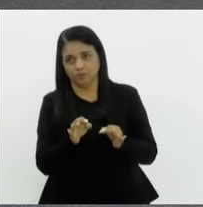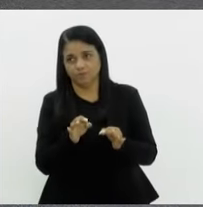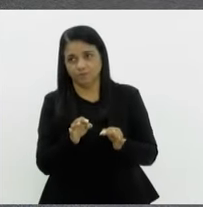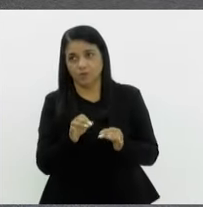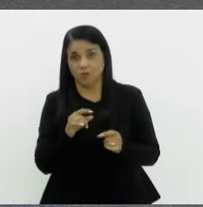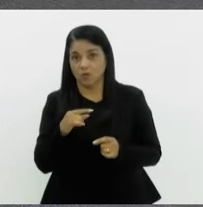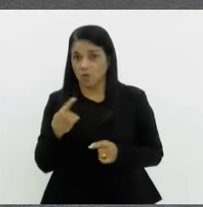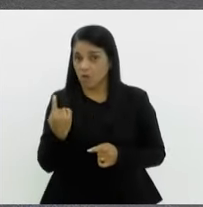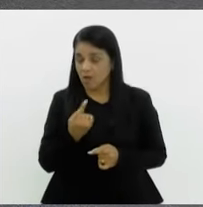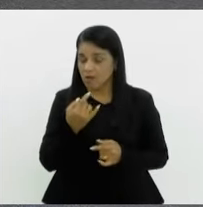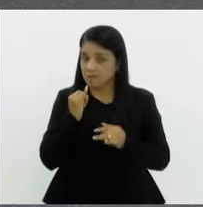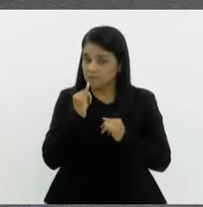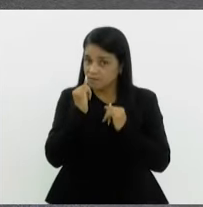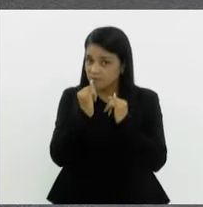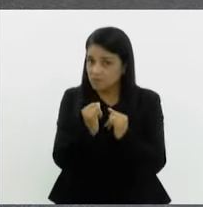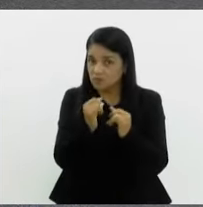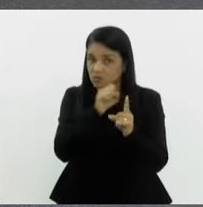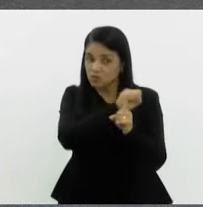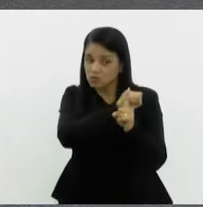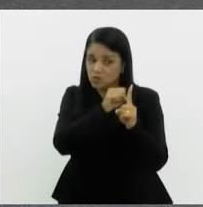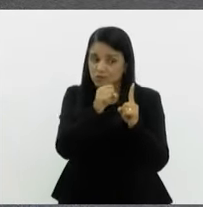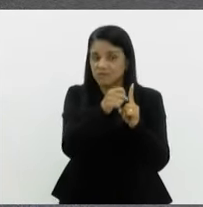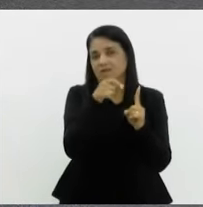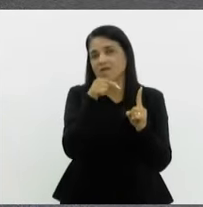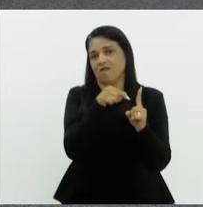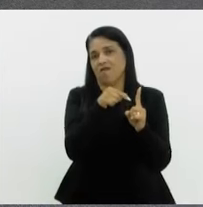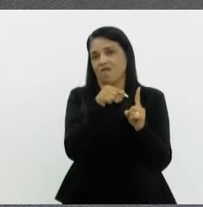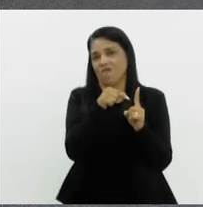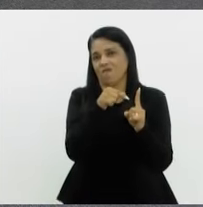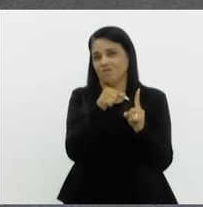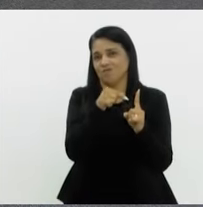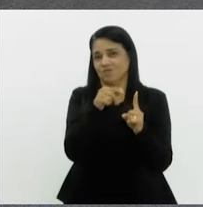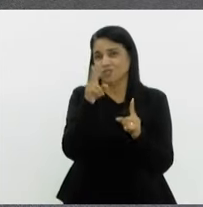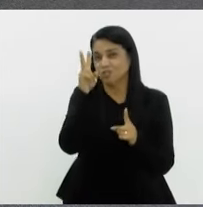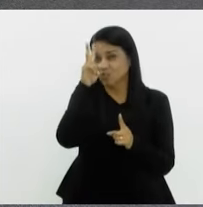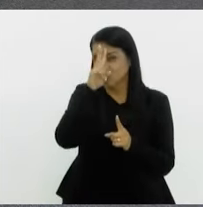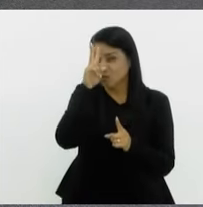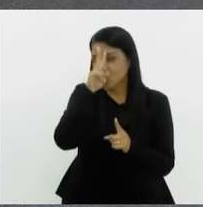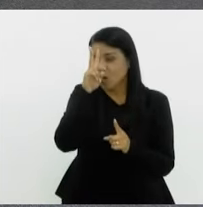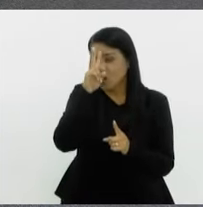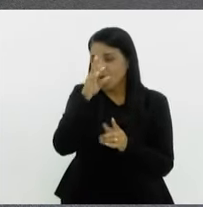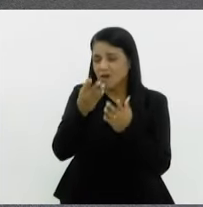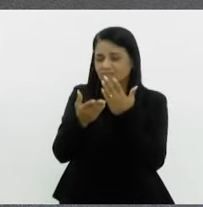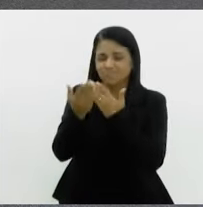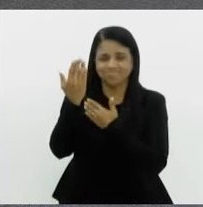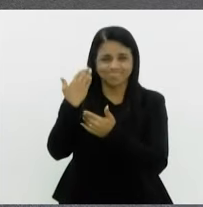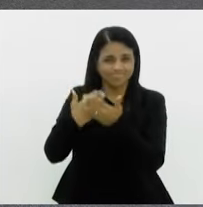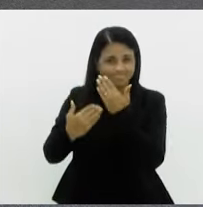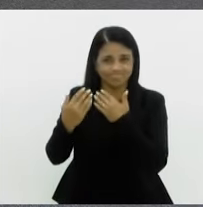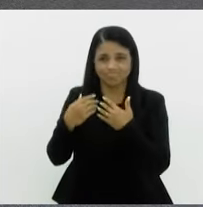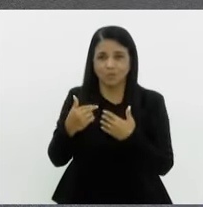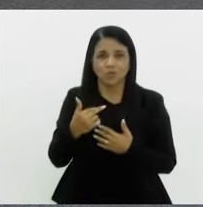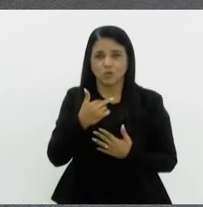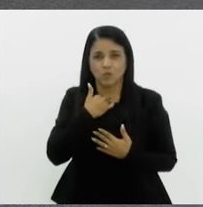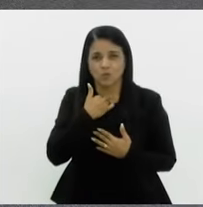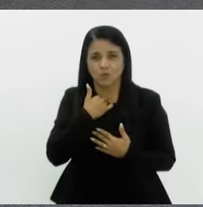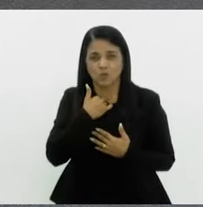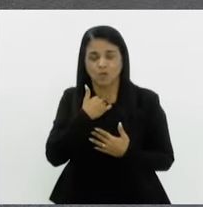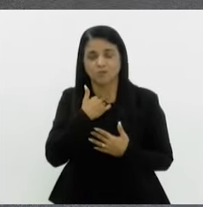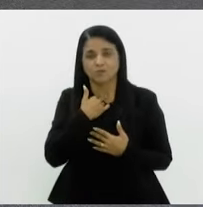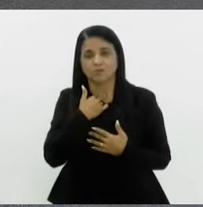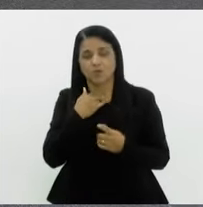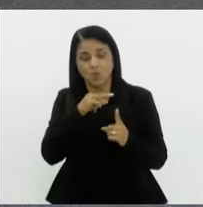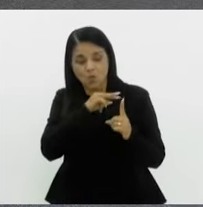estamos falando de uma questão social, histórica, né? Nós não podemos deixar de olhar da